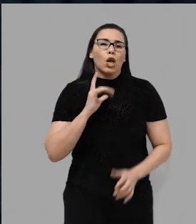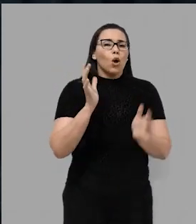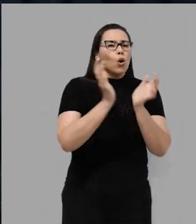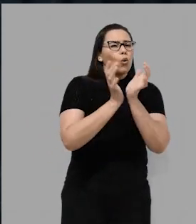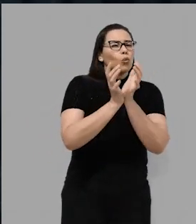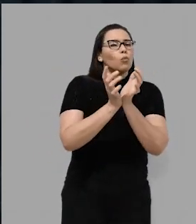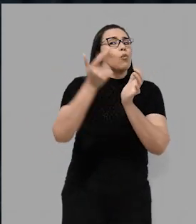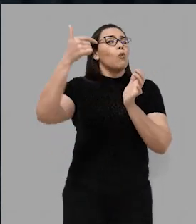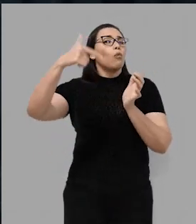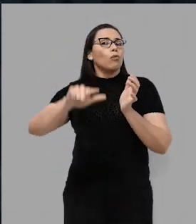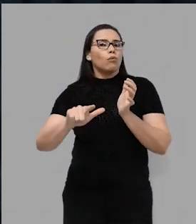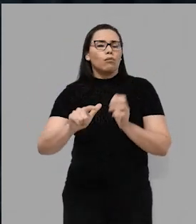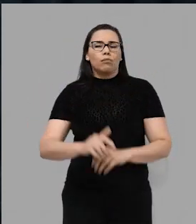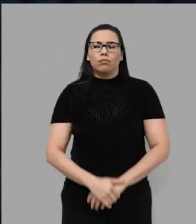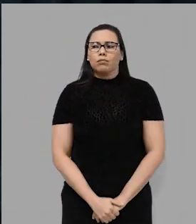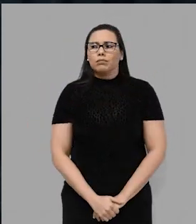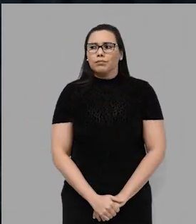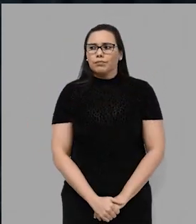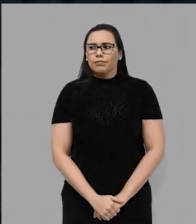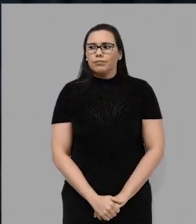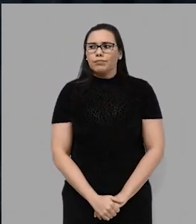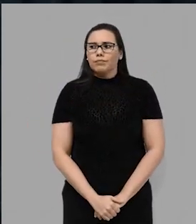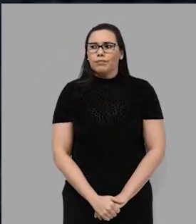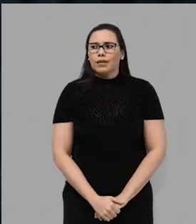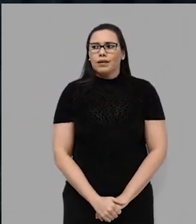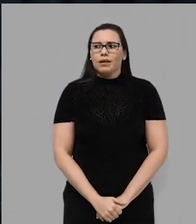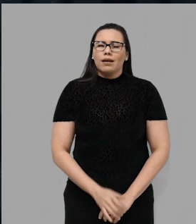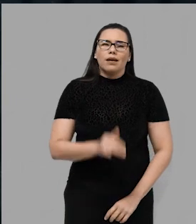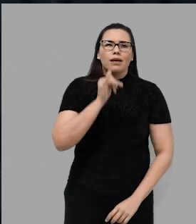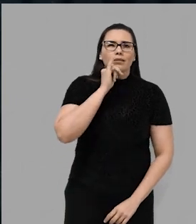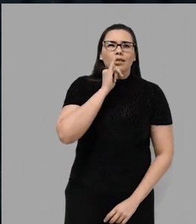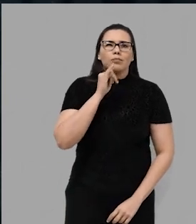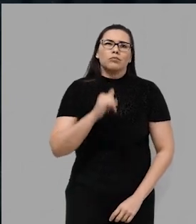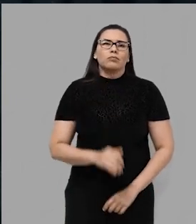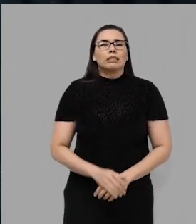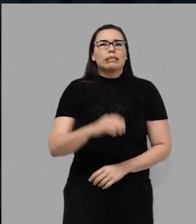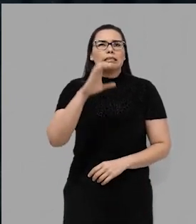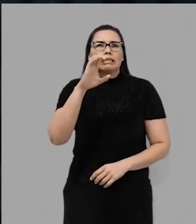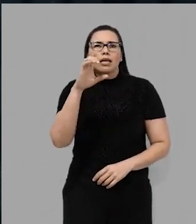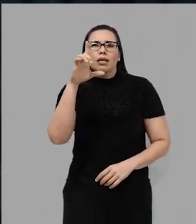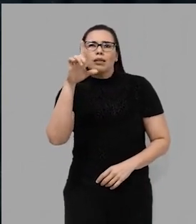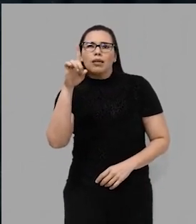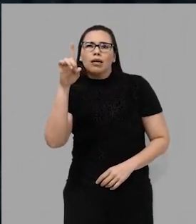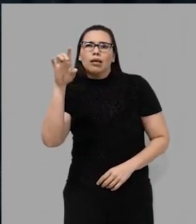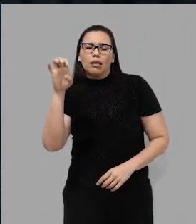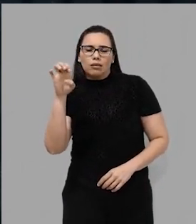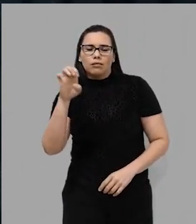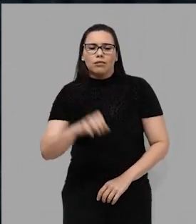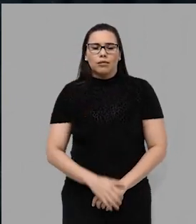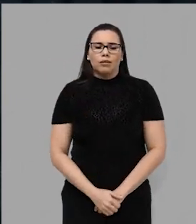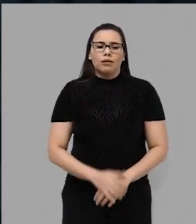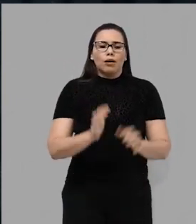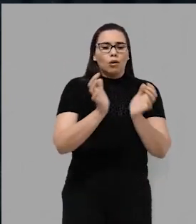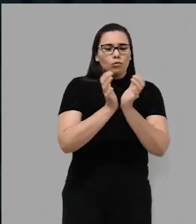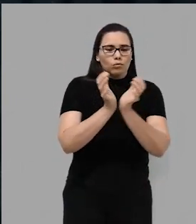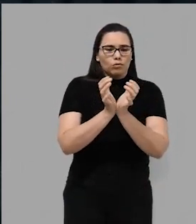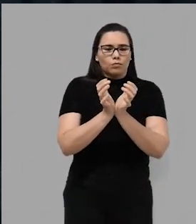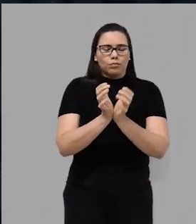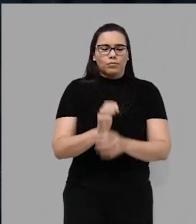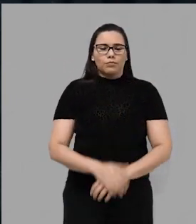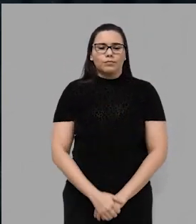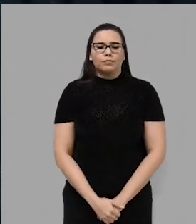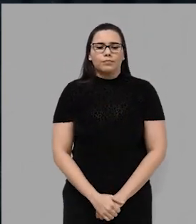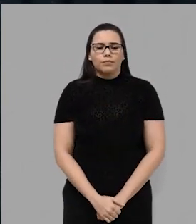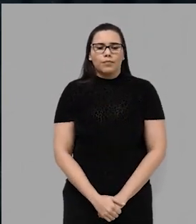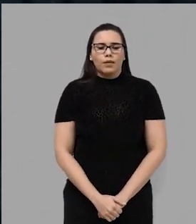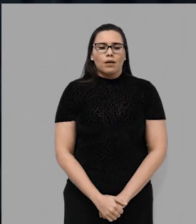um grupo que vai estar constituindo indivíduos C, D e E. Então, aqui é um grupo que eu formei. Por que esse